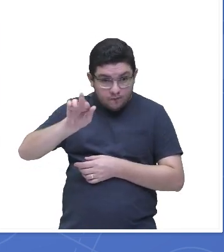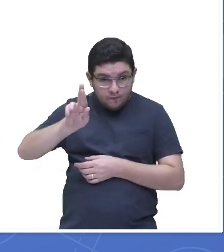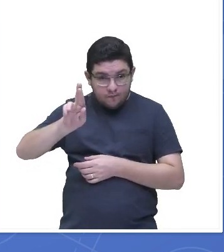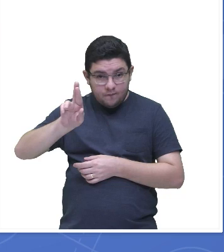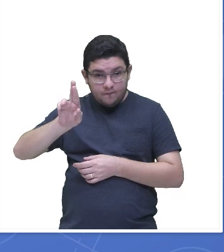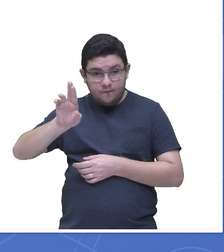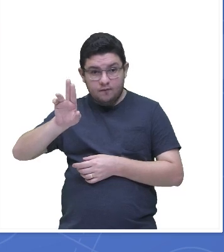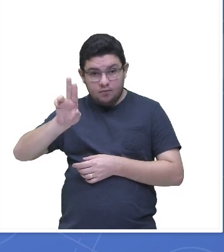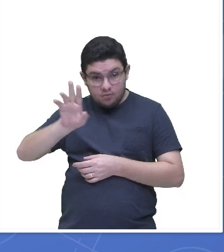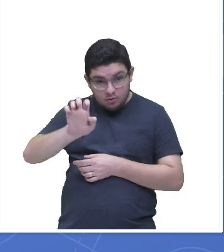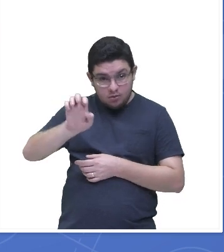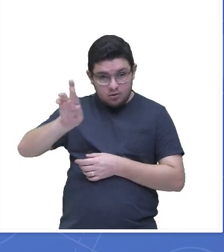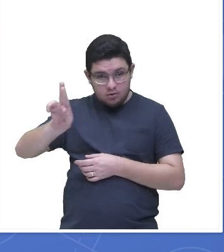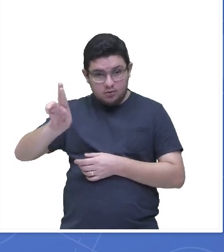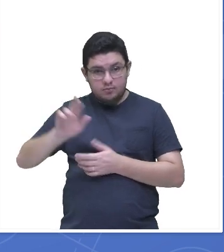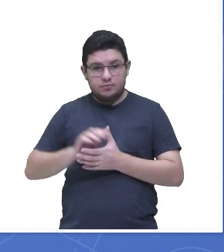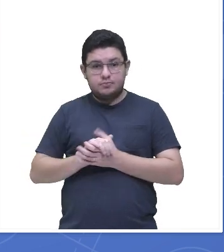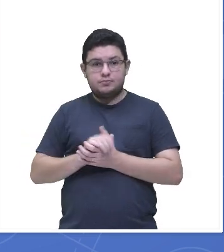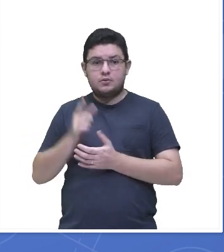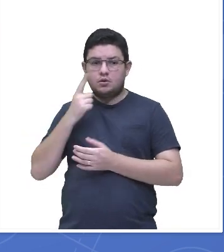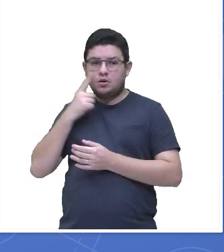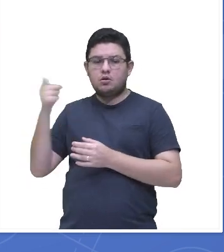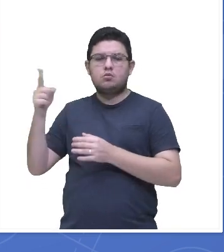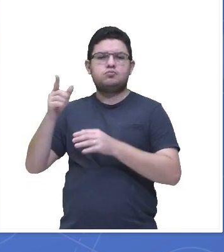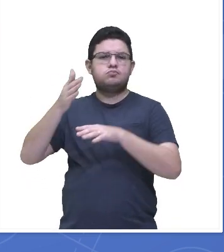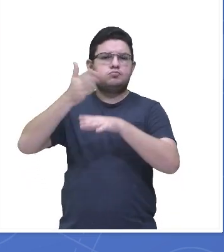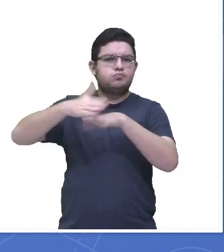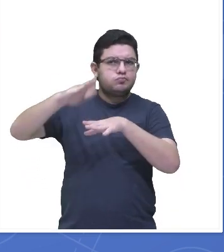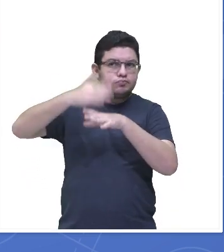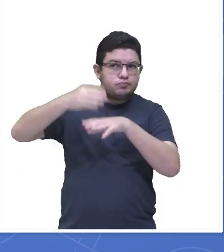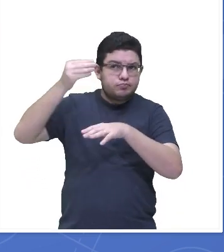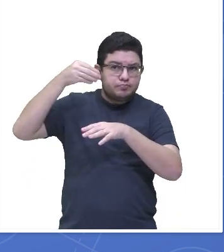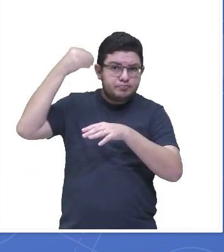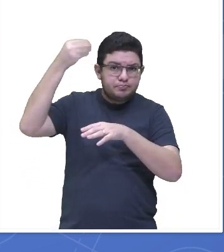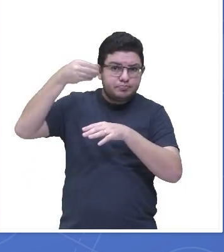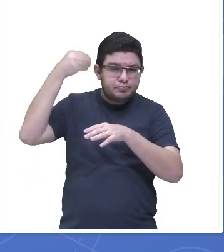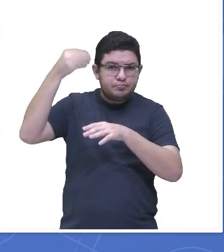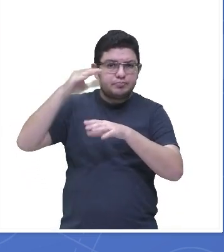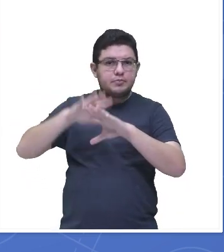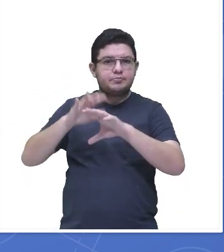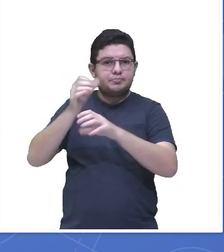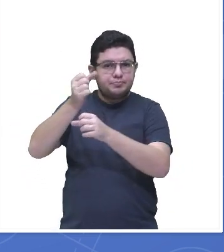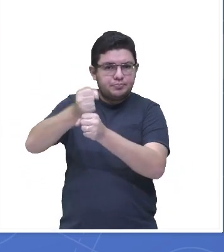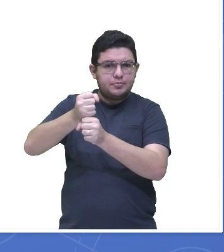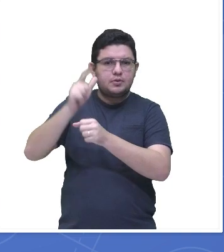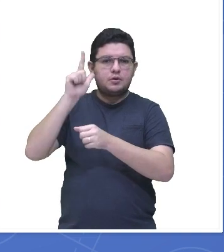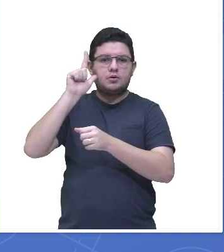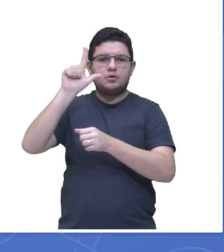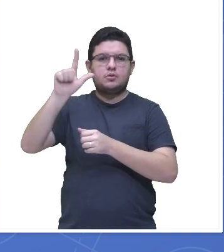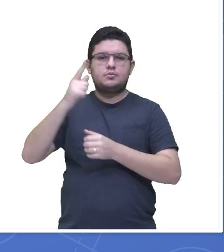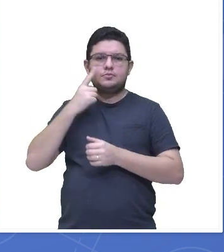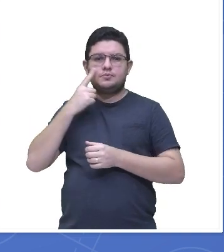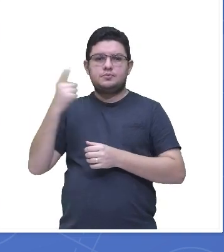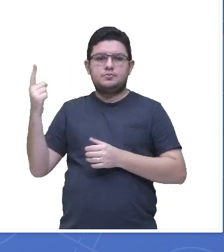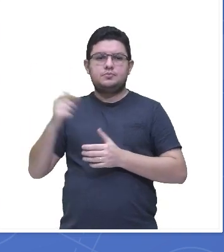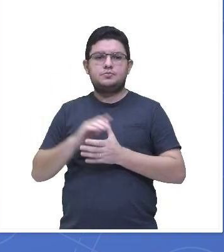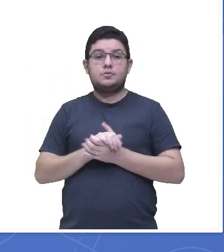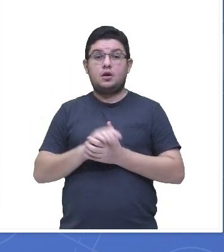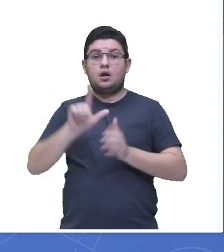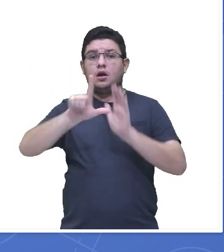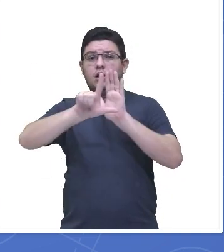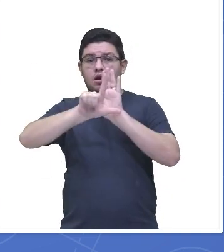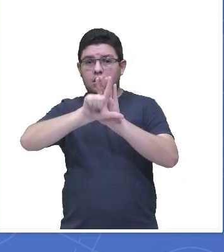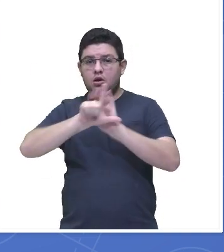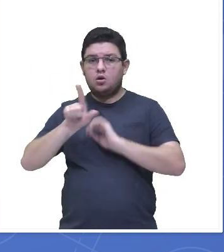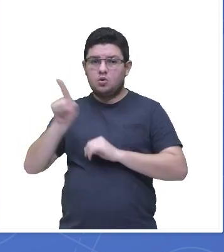através da quantidade de calor que atravessa o corpo. Essa lei, a lei de Fourier, ela enuncia que a quantidade